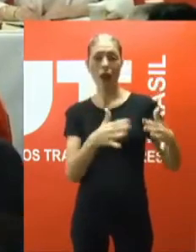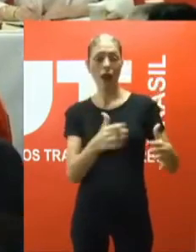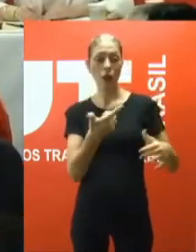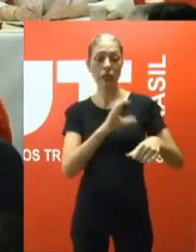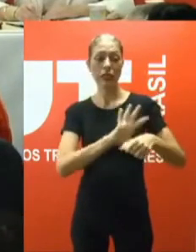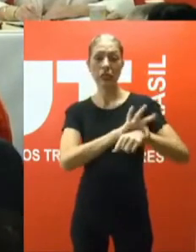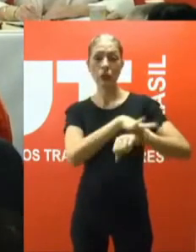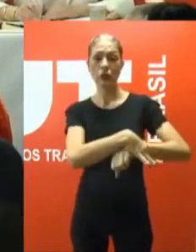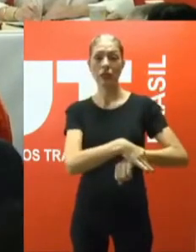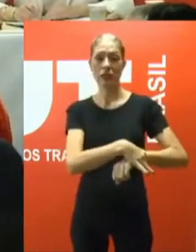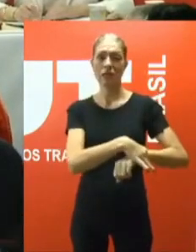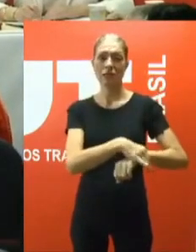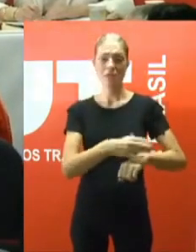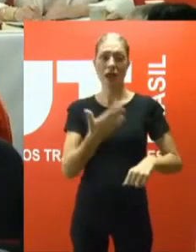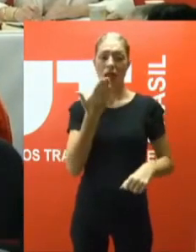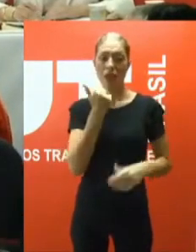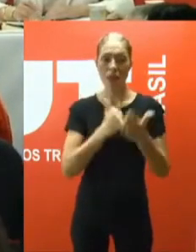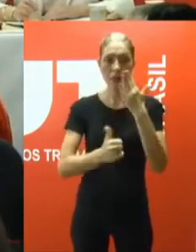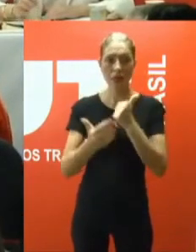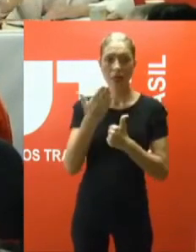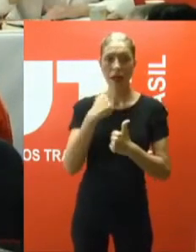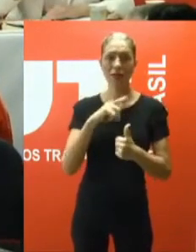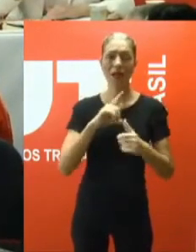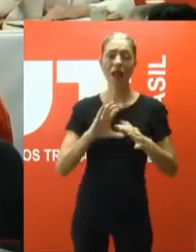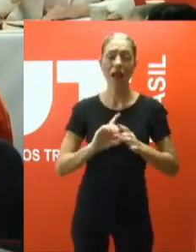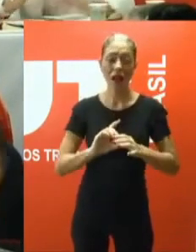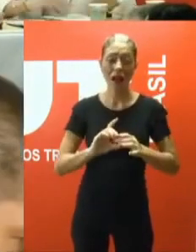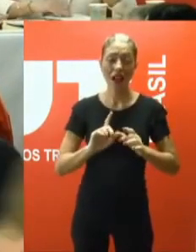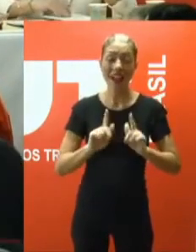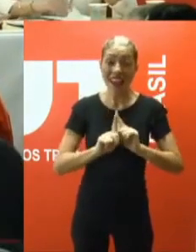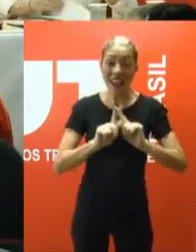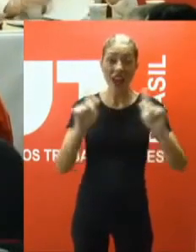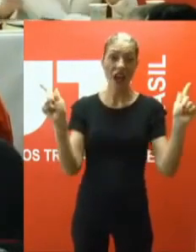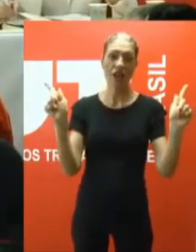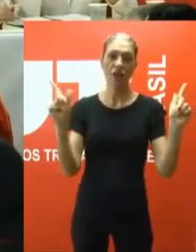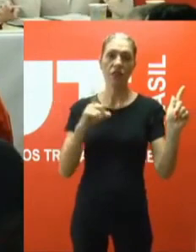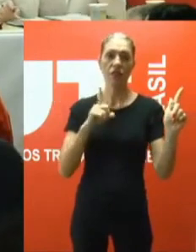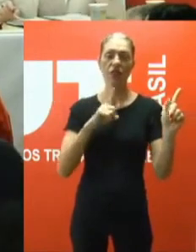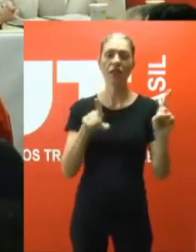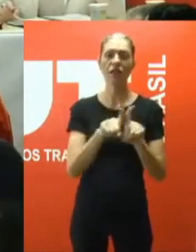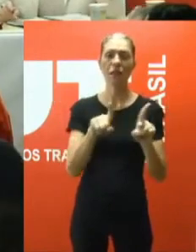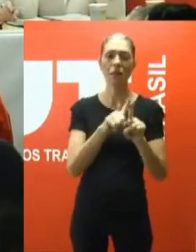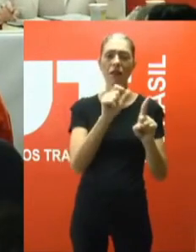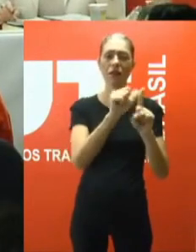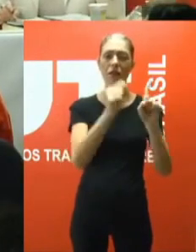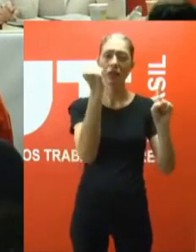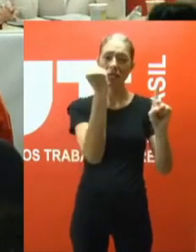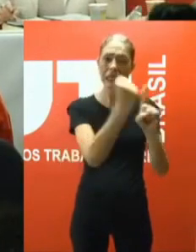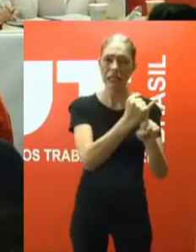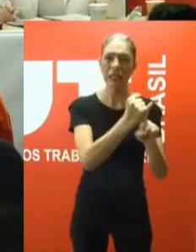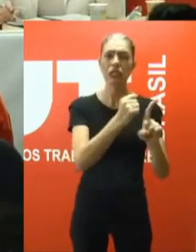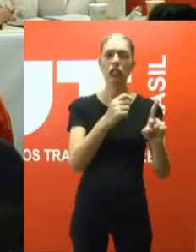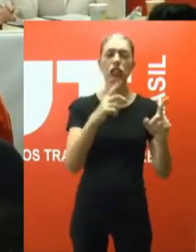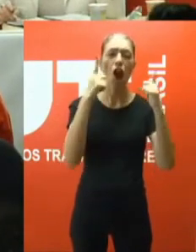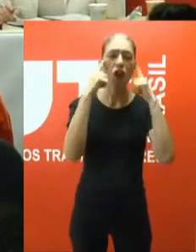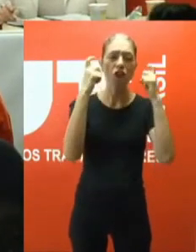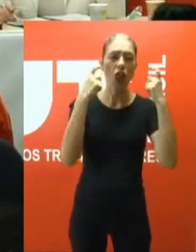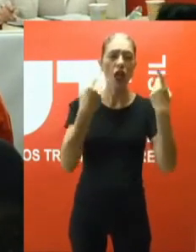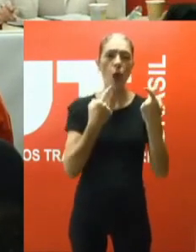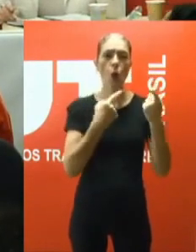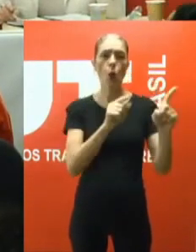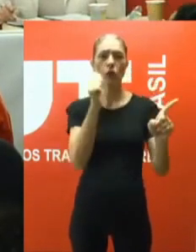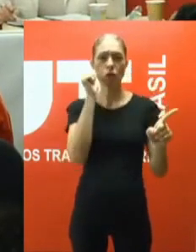insegurança alimentar muito grave, uma violência contra as mulheres absurda. O racismo